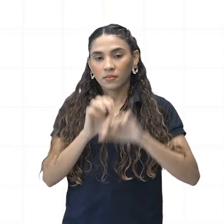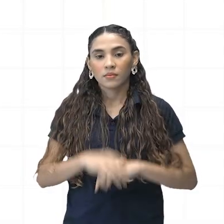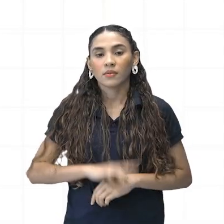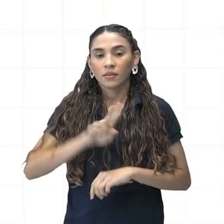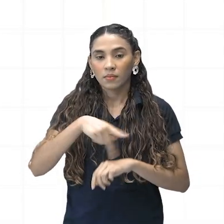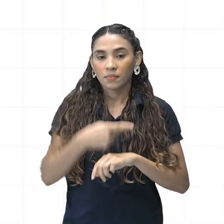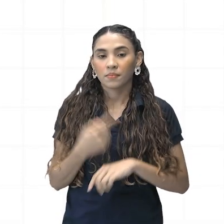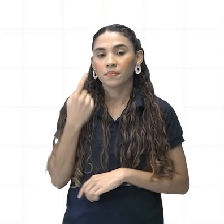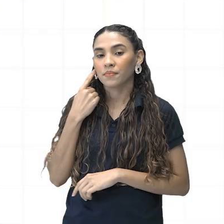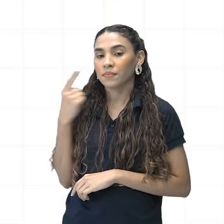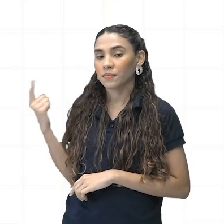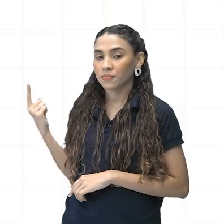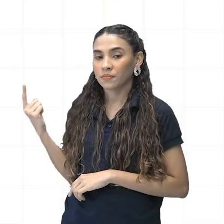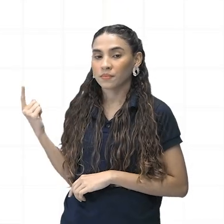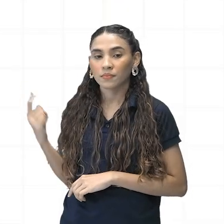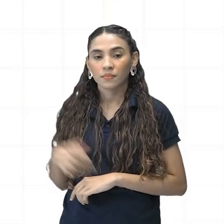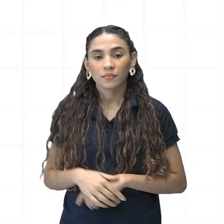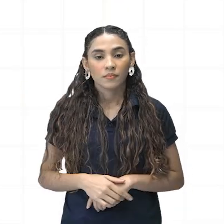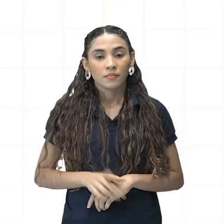Depois,